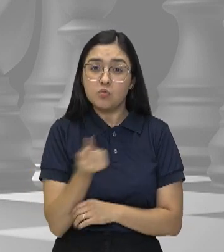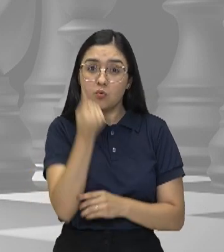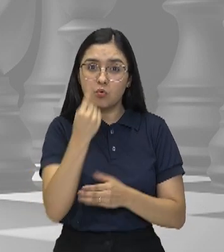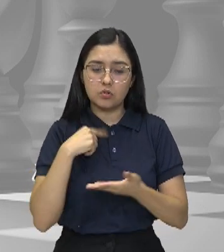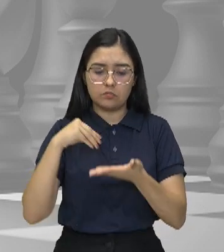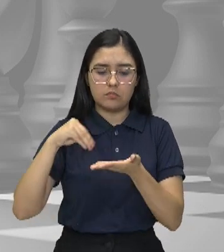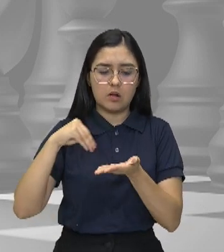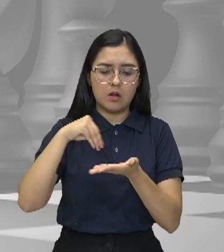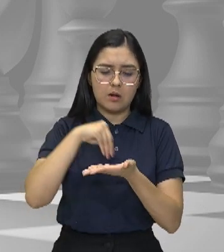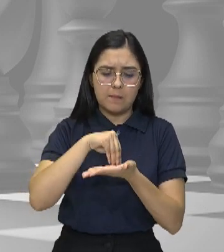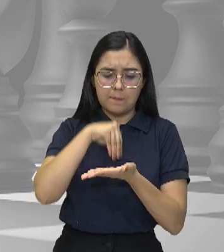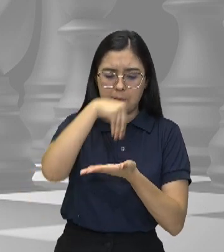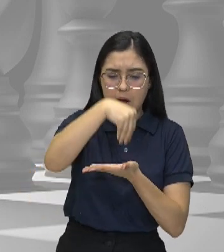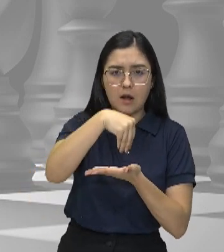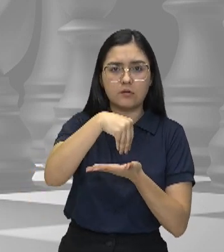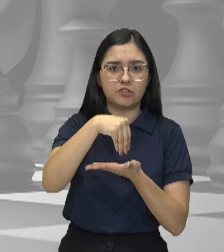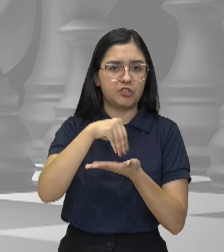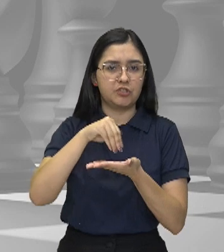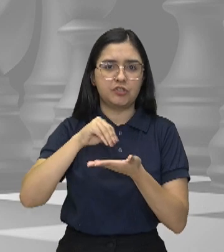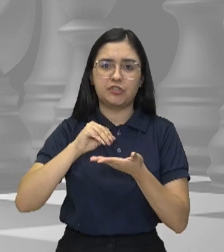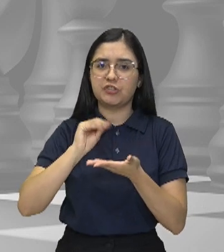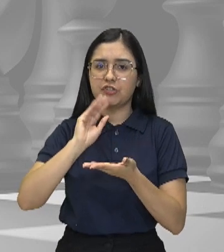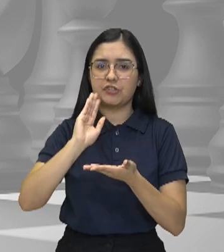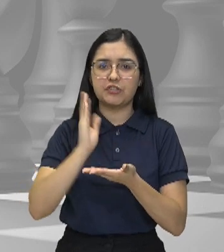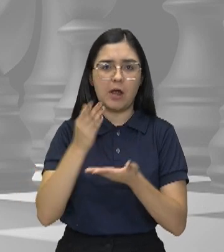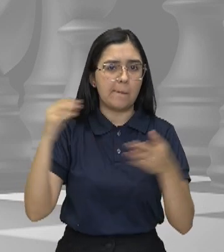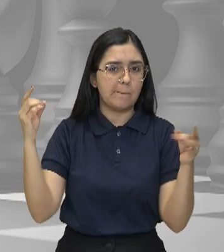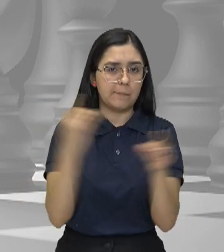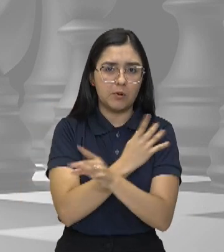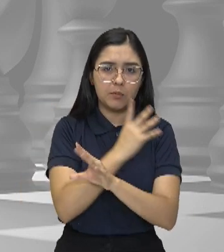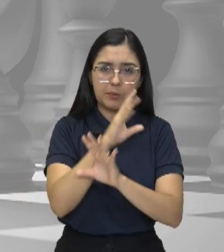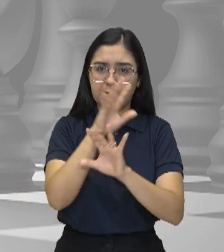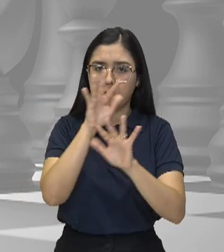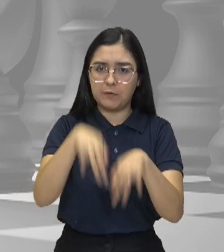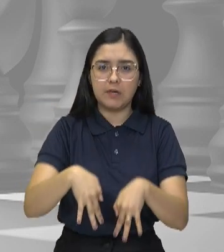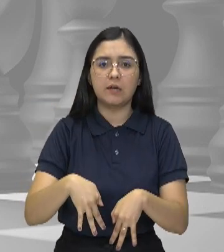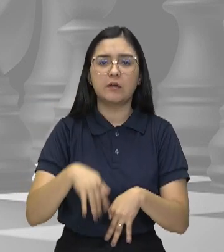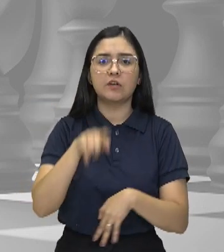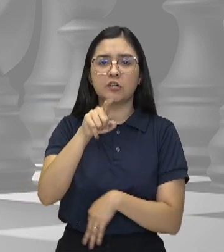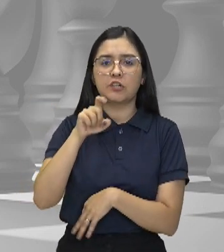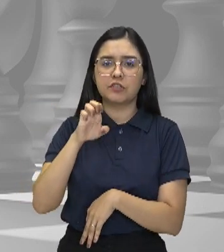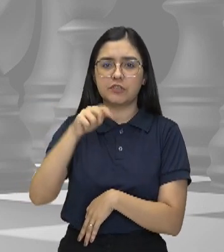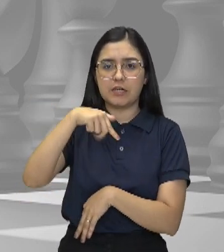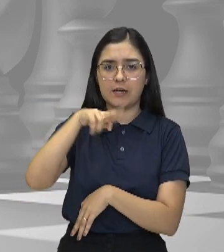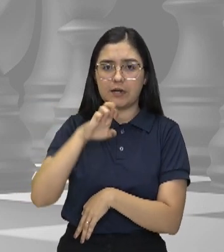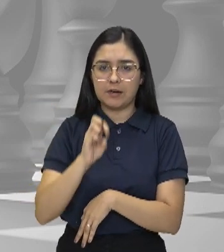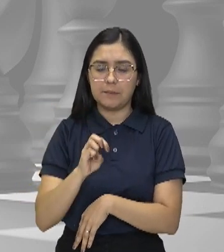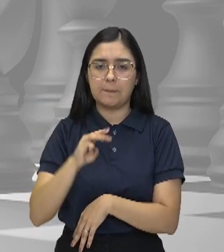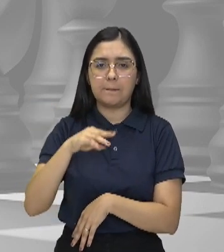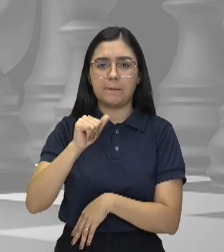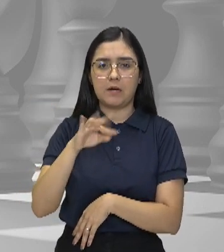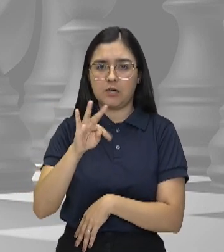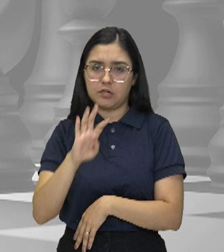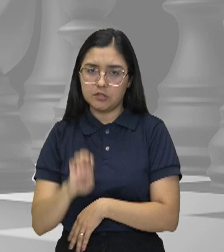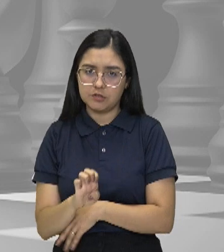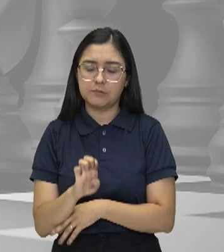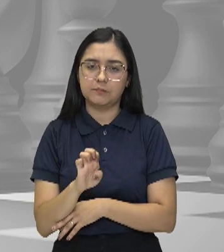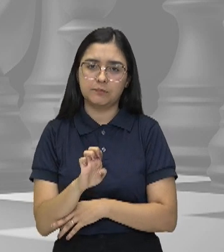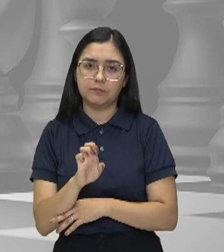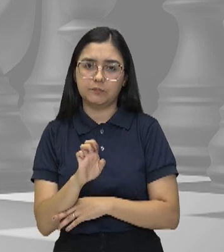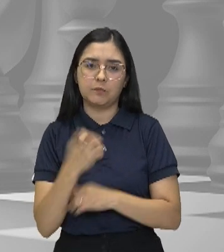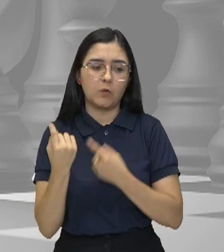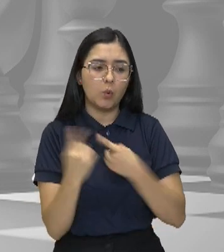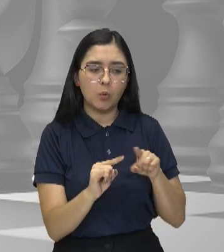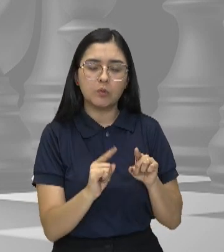né? Em cerca de 1 ou 2 lances, você consegue dar um checkmate no seu